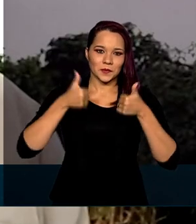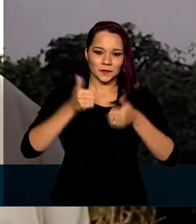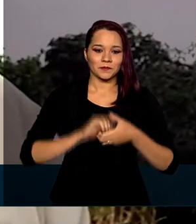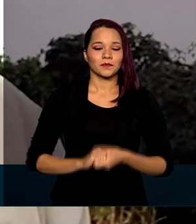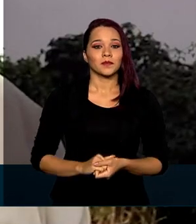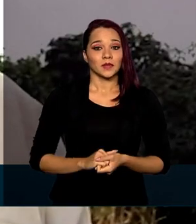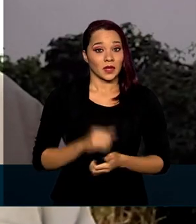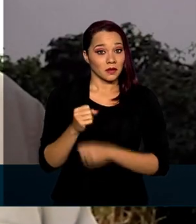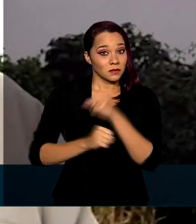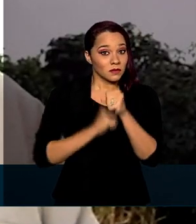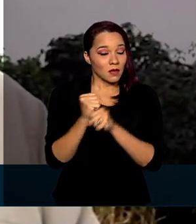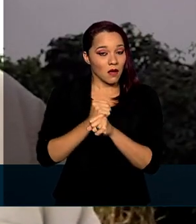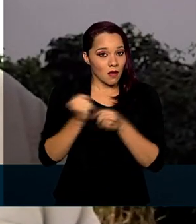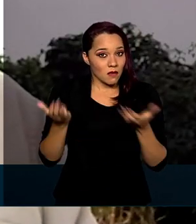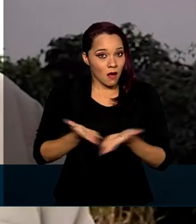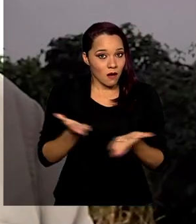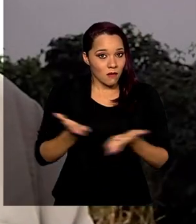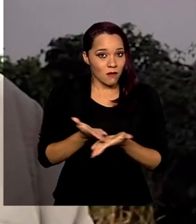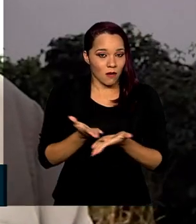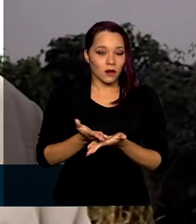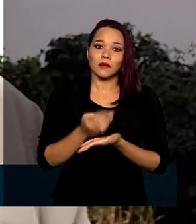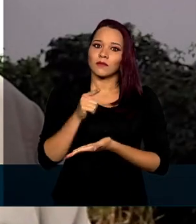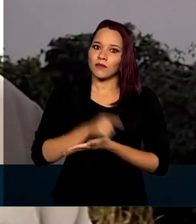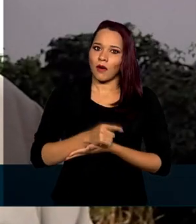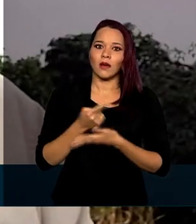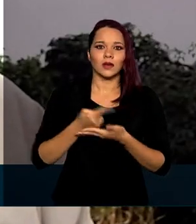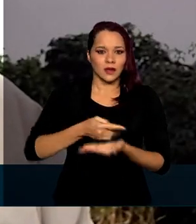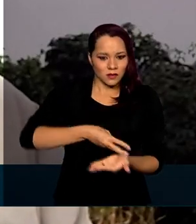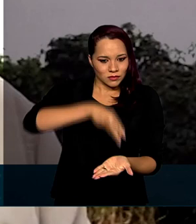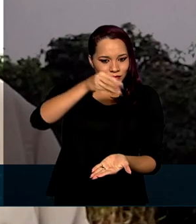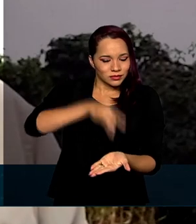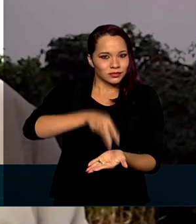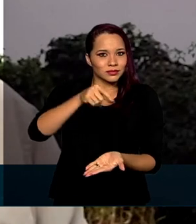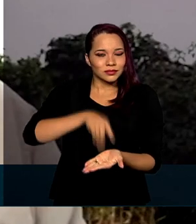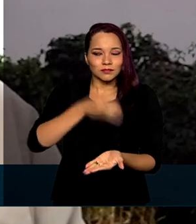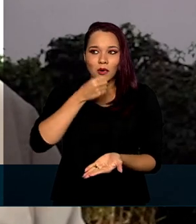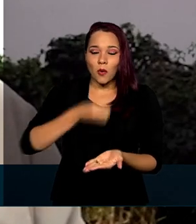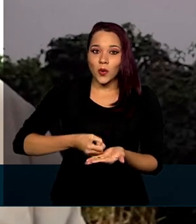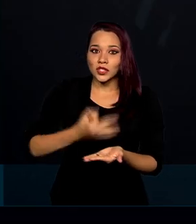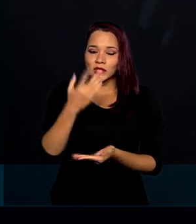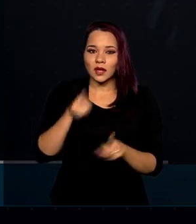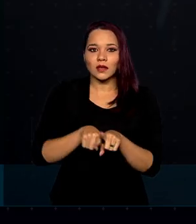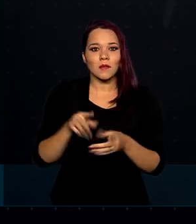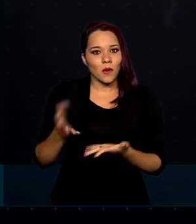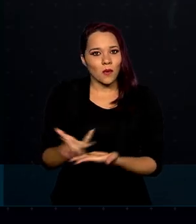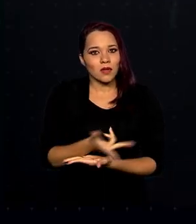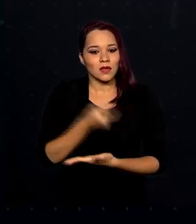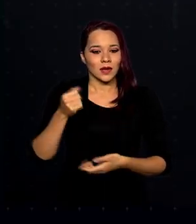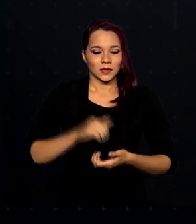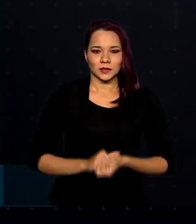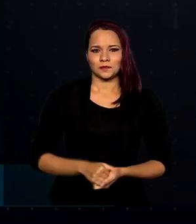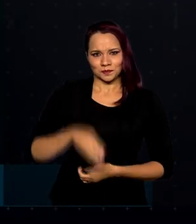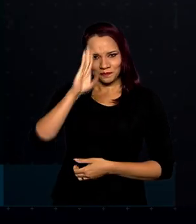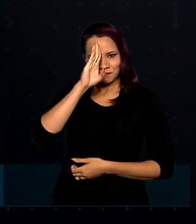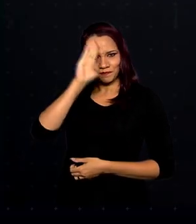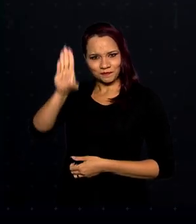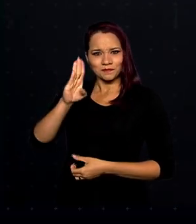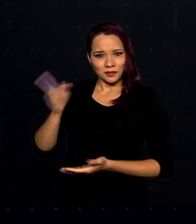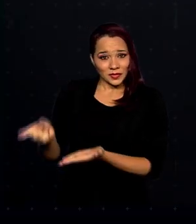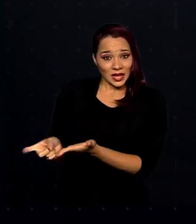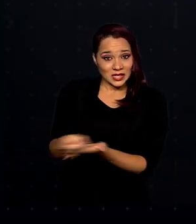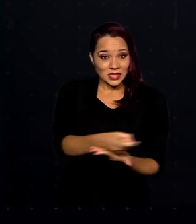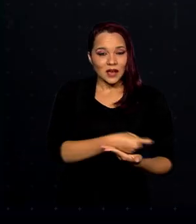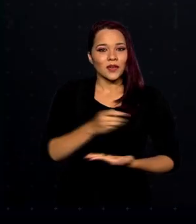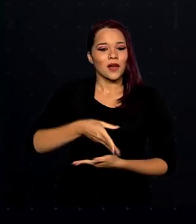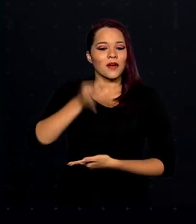Esse ano realmente foi um ano muito produtivo, tanto na quantidade quanto na qualidade. O maior destaque dessa safra